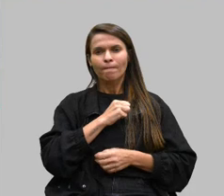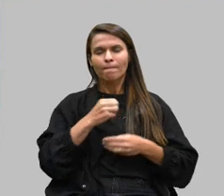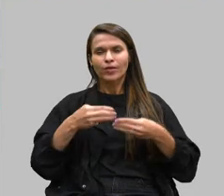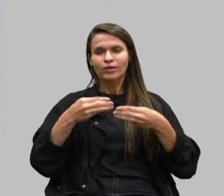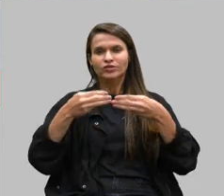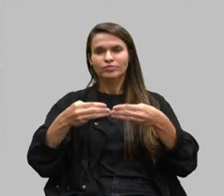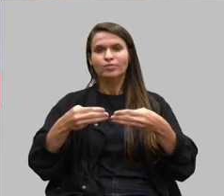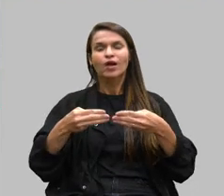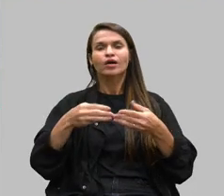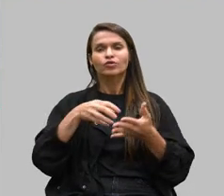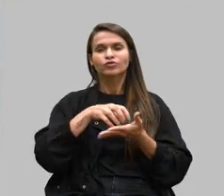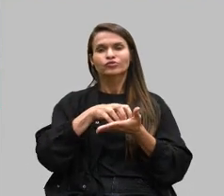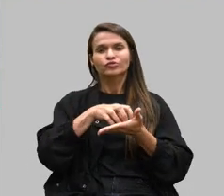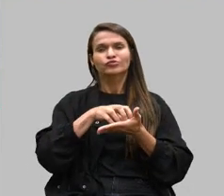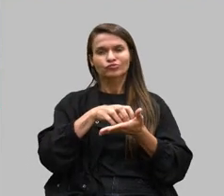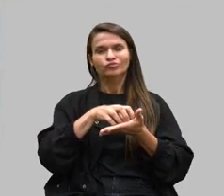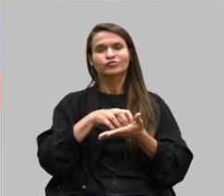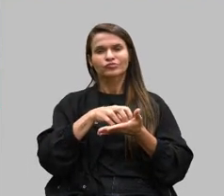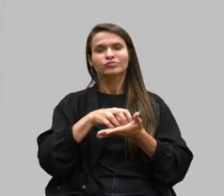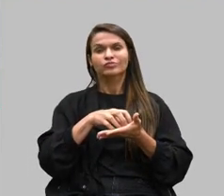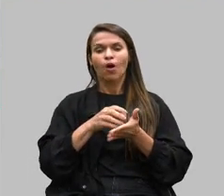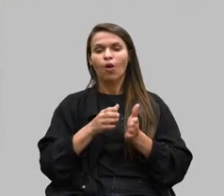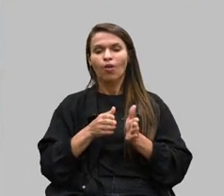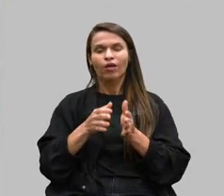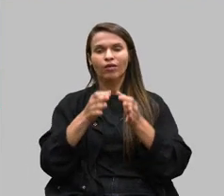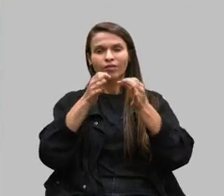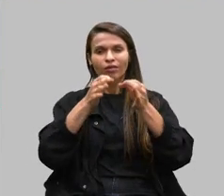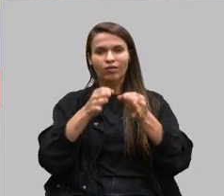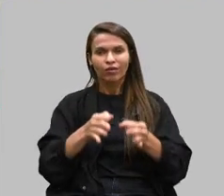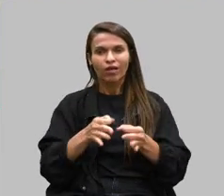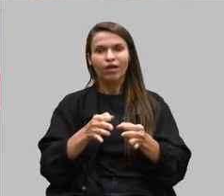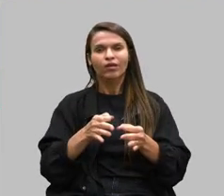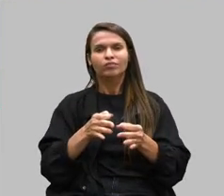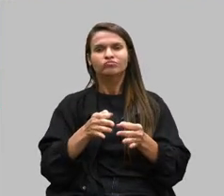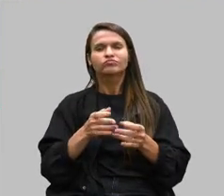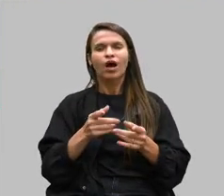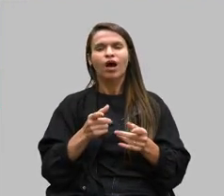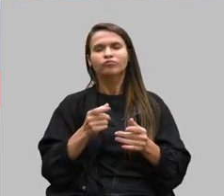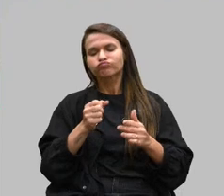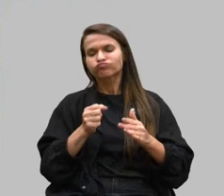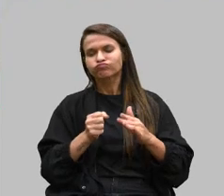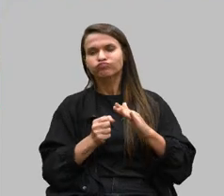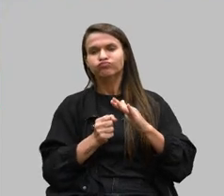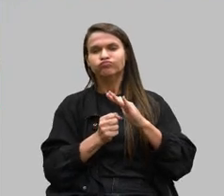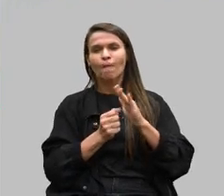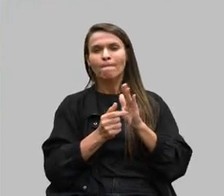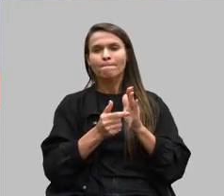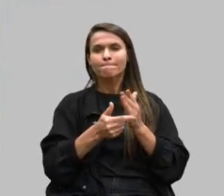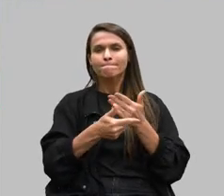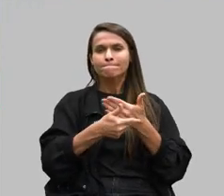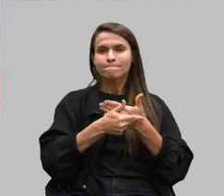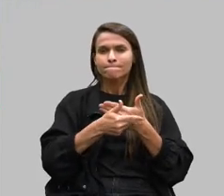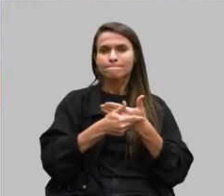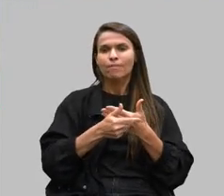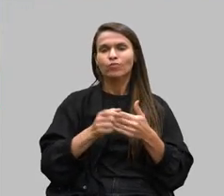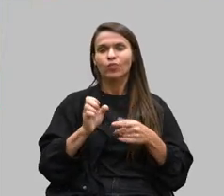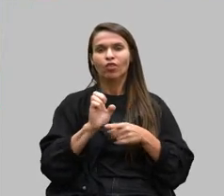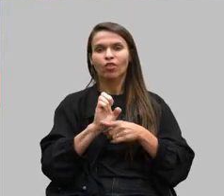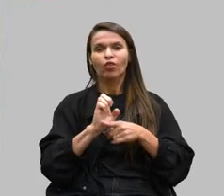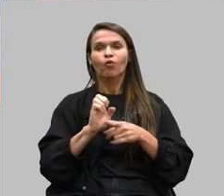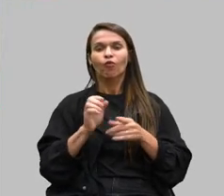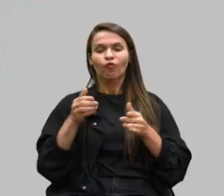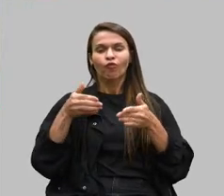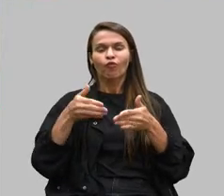está no caminho certo ao buscar reinserir o papel do estado no fomento das ferrovias